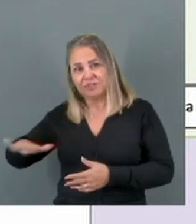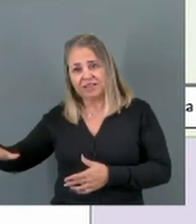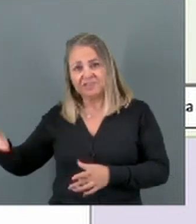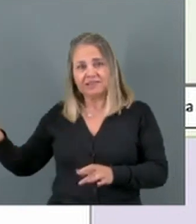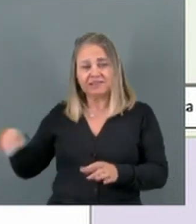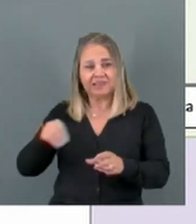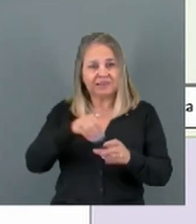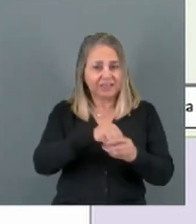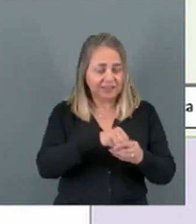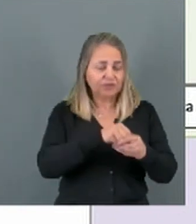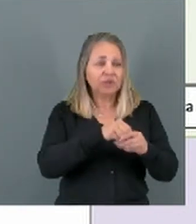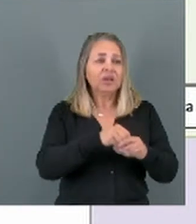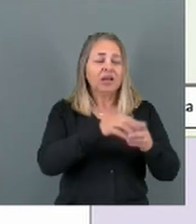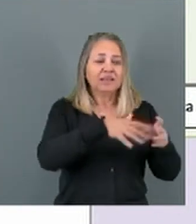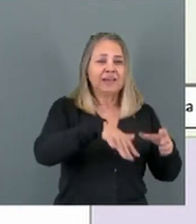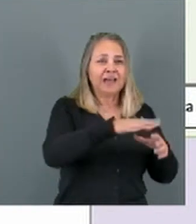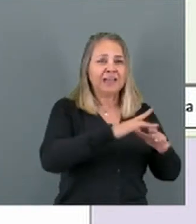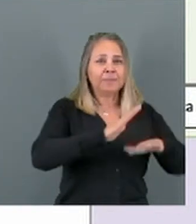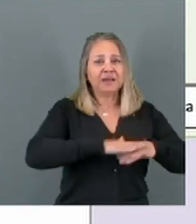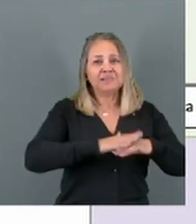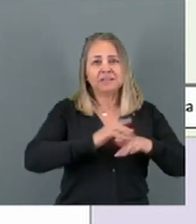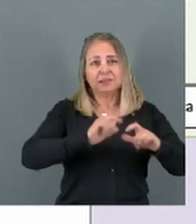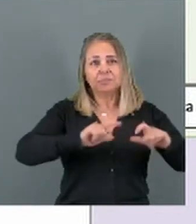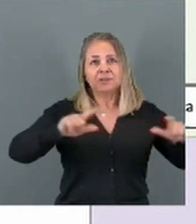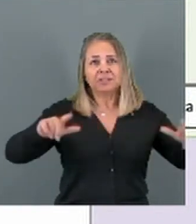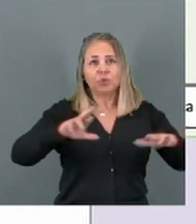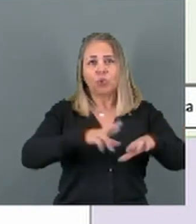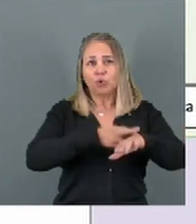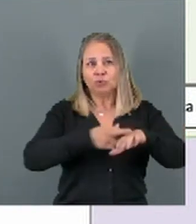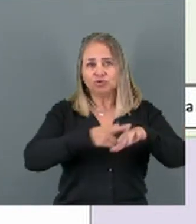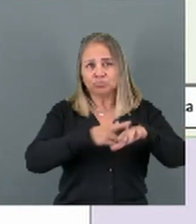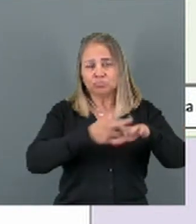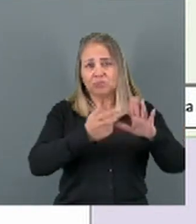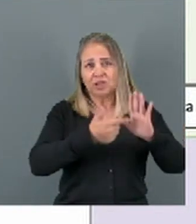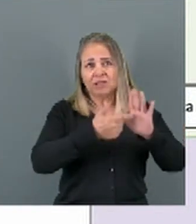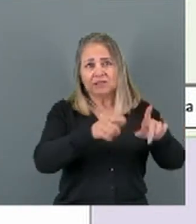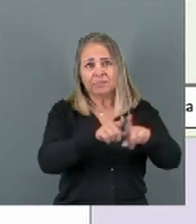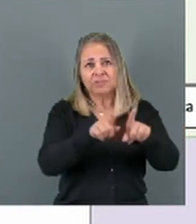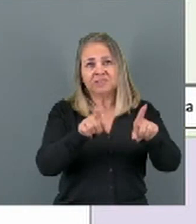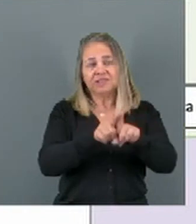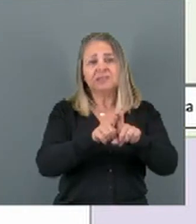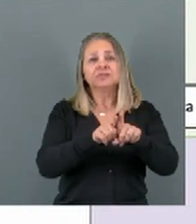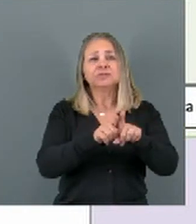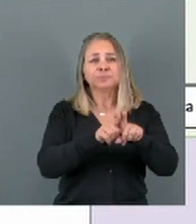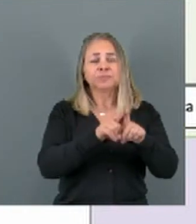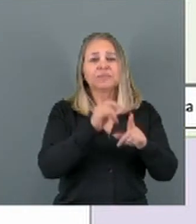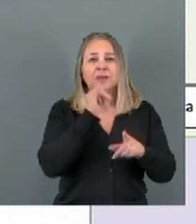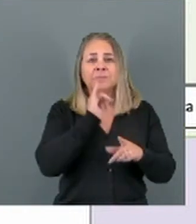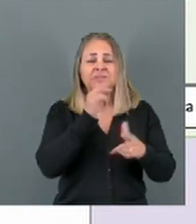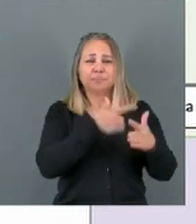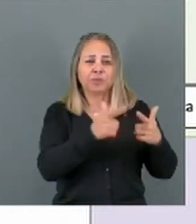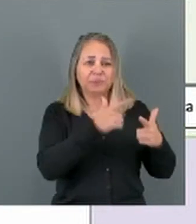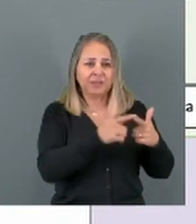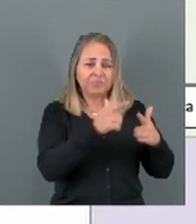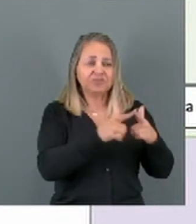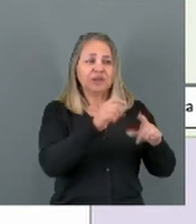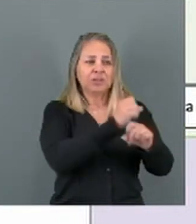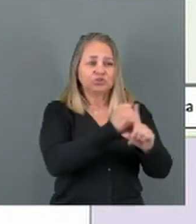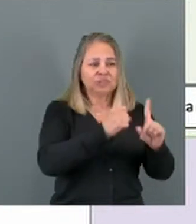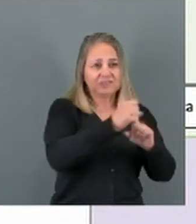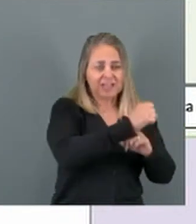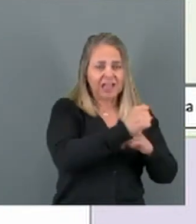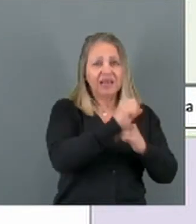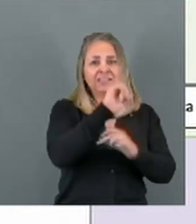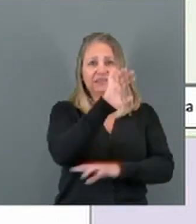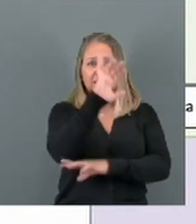nessa área mais ampla aqui em roxo. Ele inclui a parte da falta de coesão social, questões sociais e questões ambientais. Eles